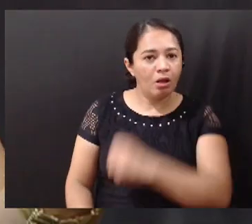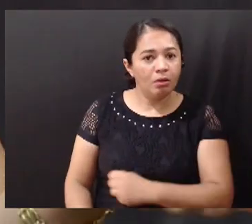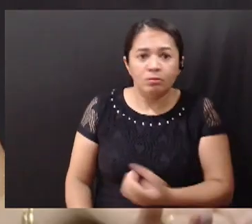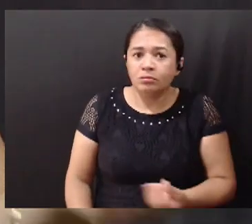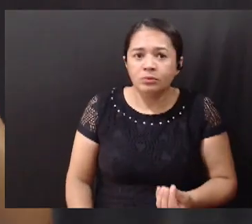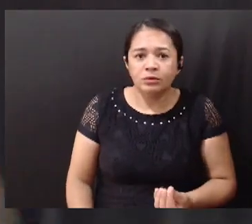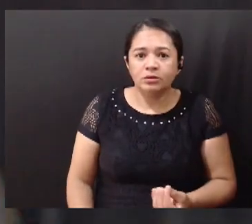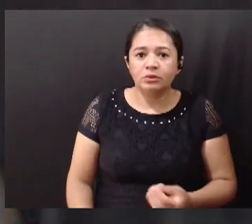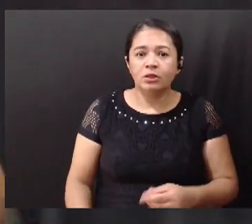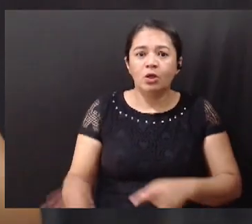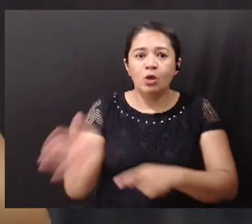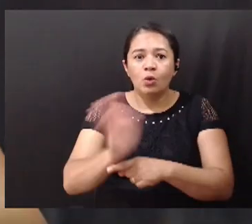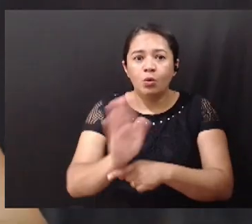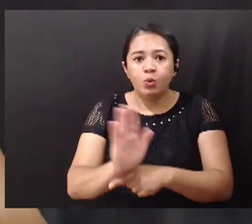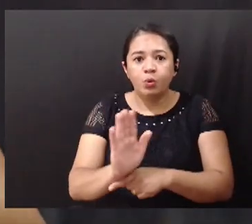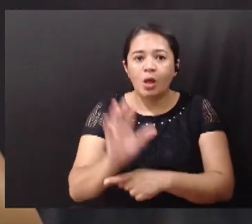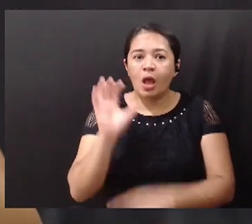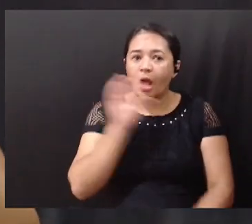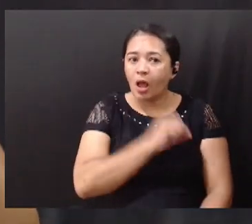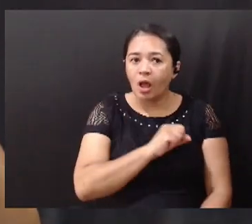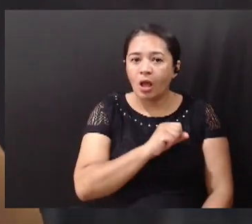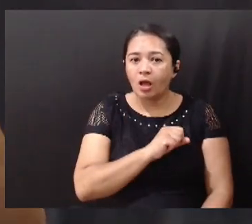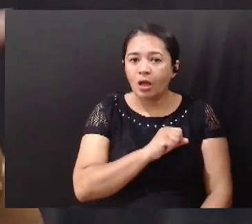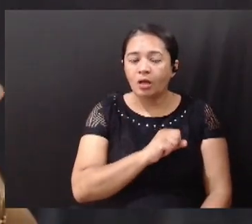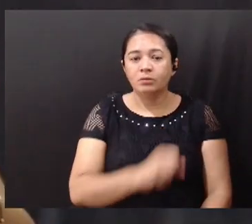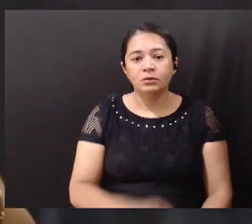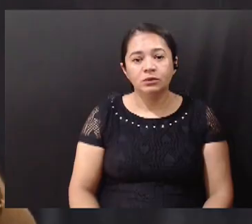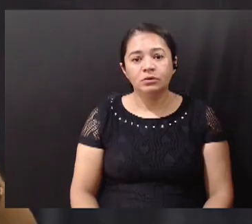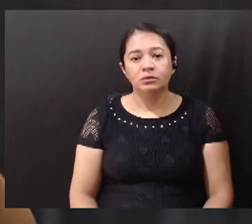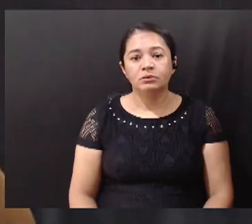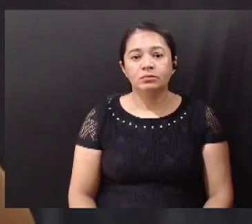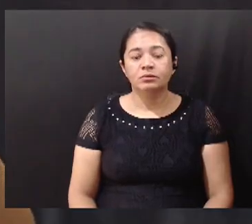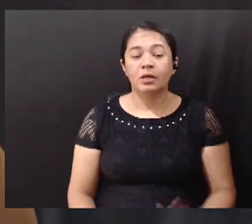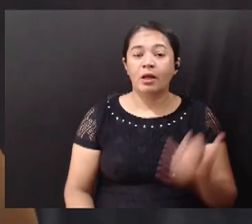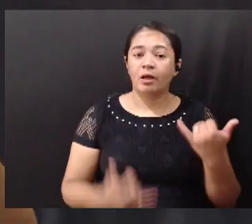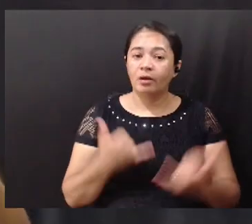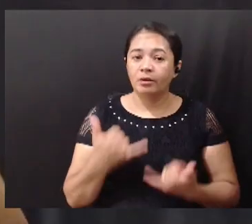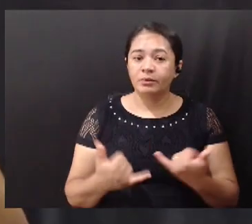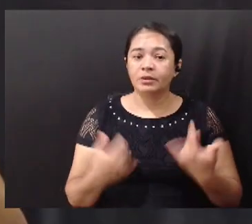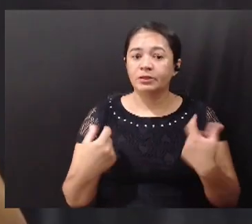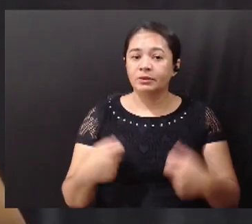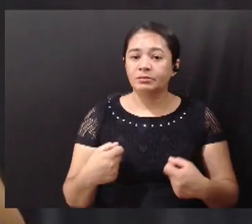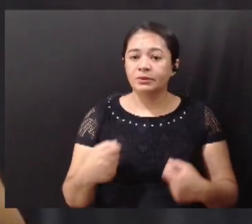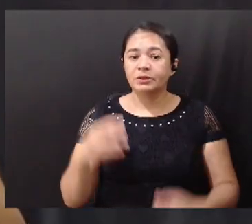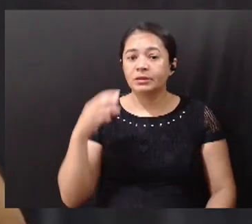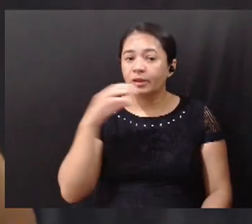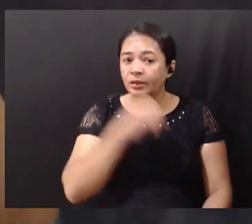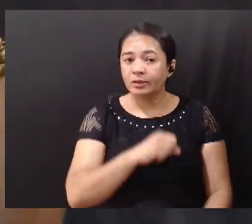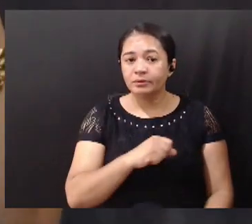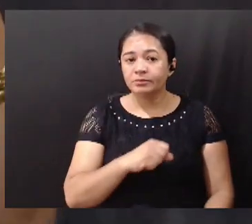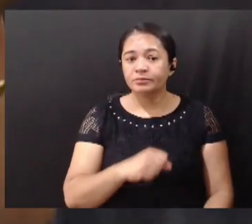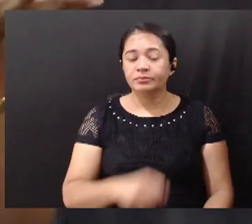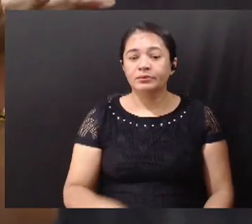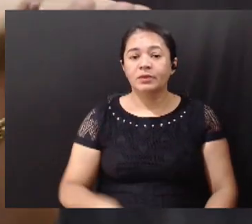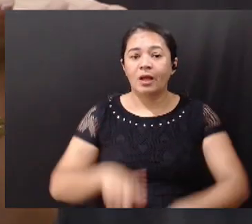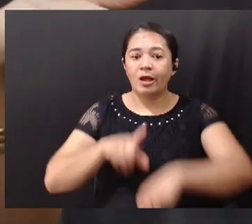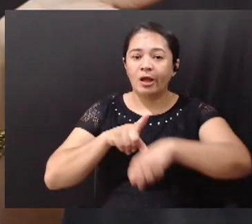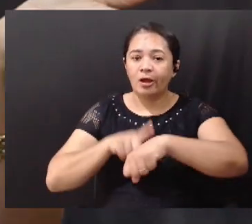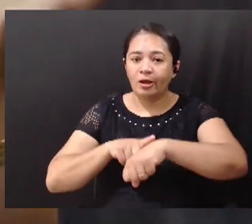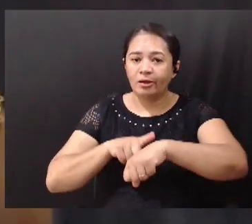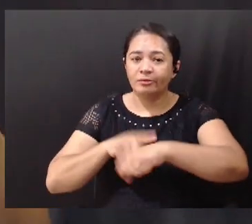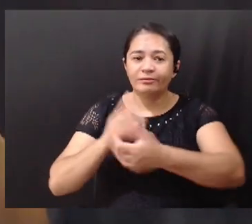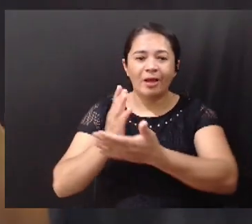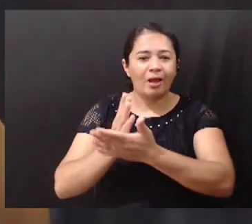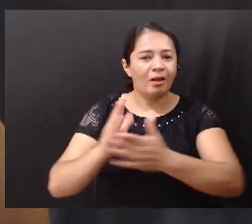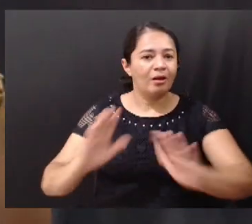ser curtos ou não assiste até o final. As brincadeiras precisam ser curtas. E aí a hora que acaba o que